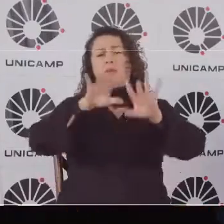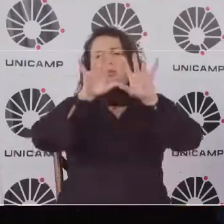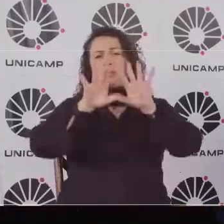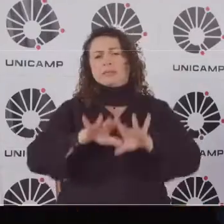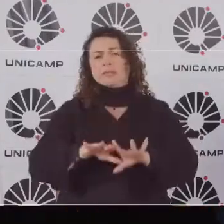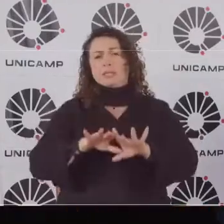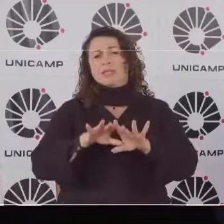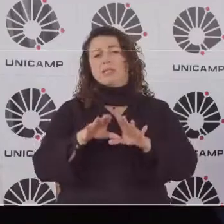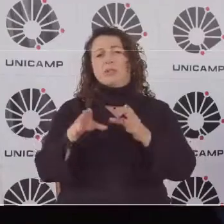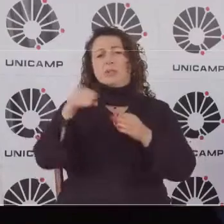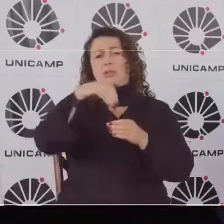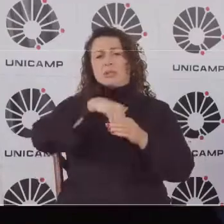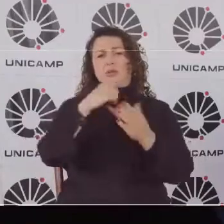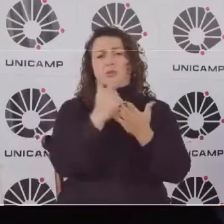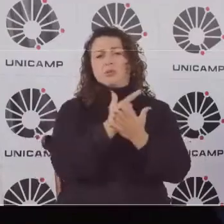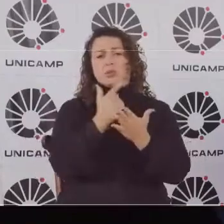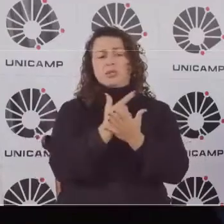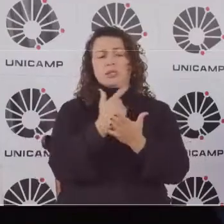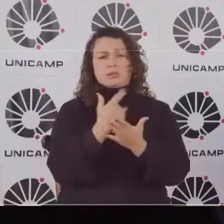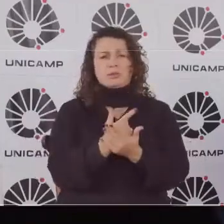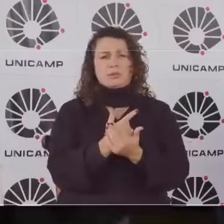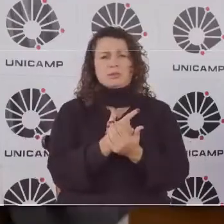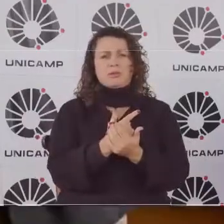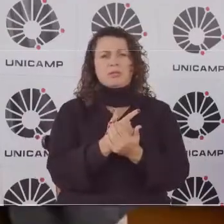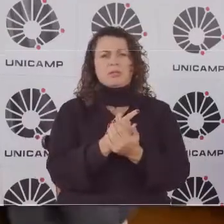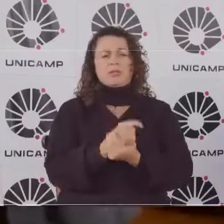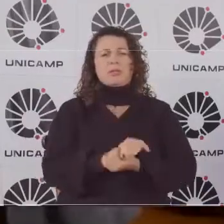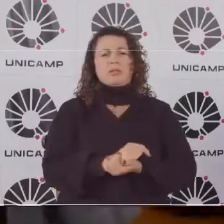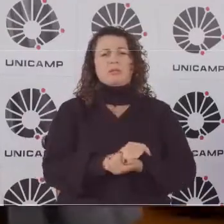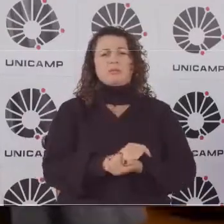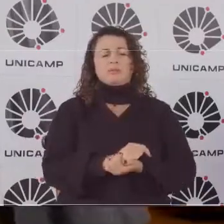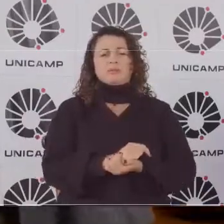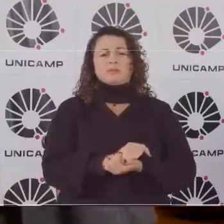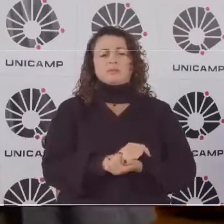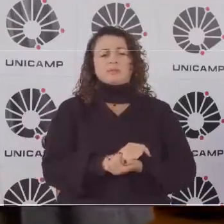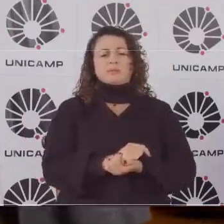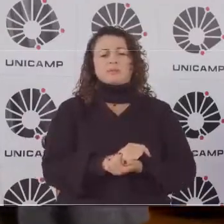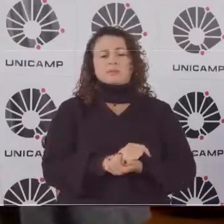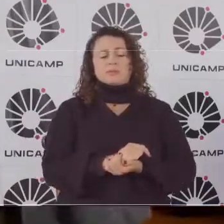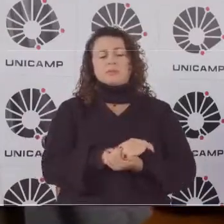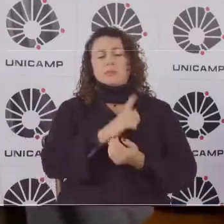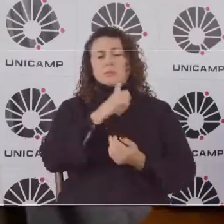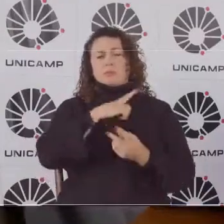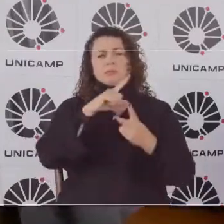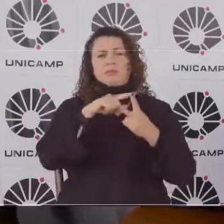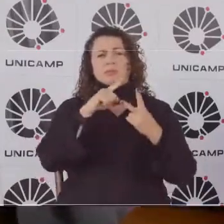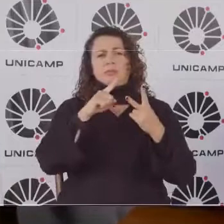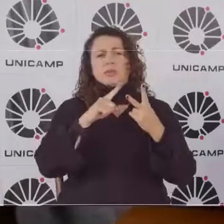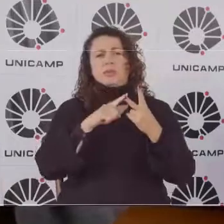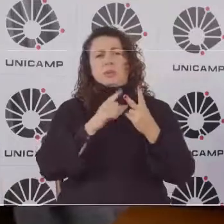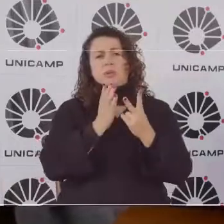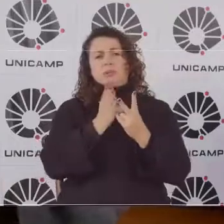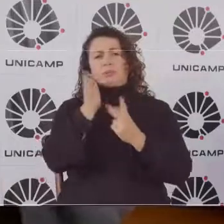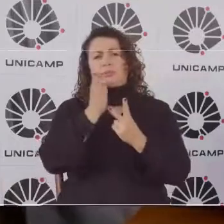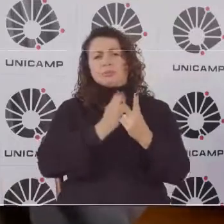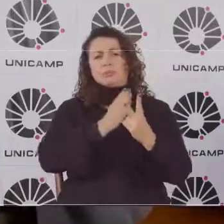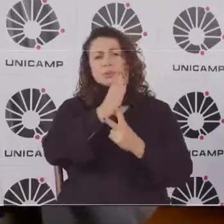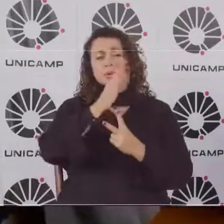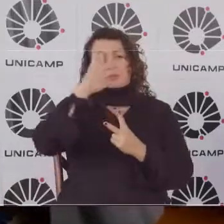compõem o livro por dois caminhos principais